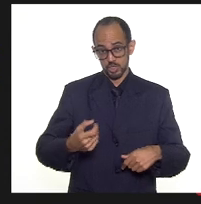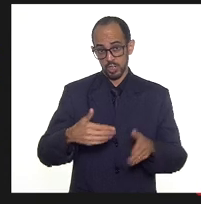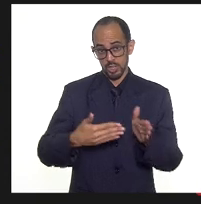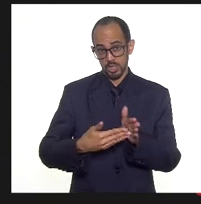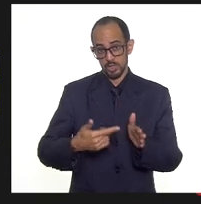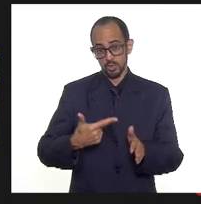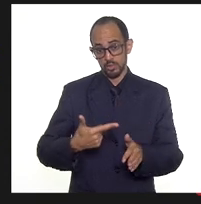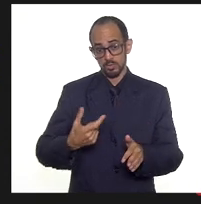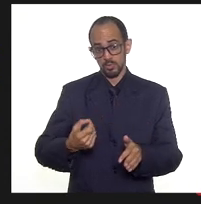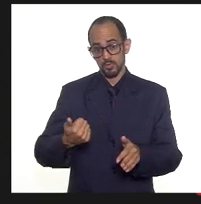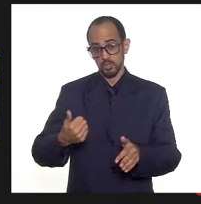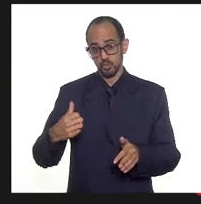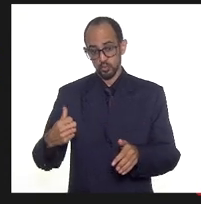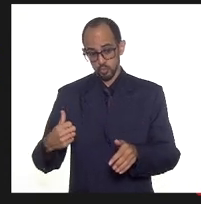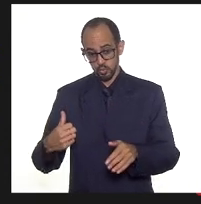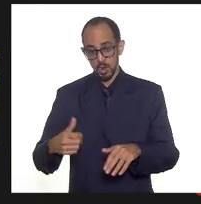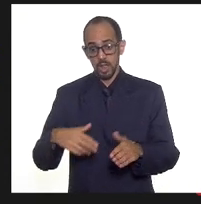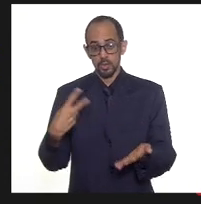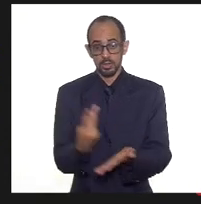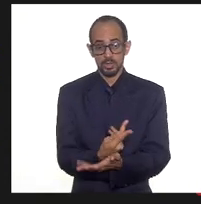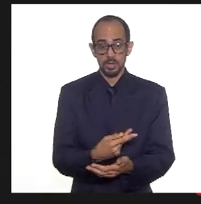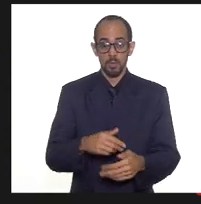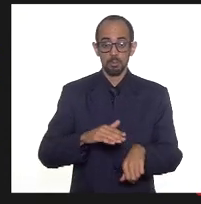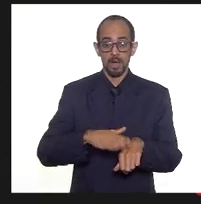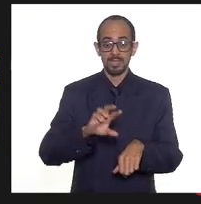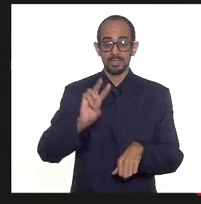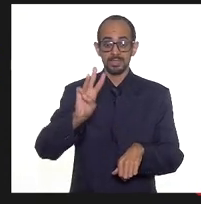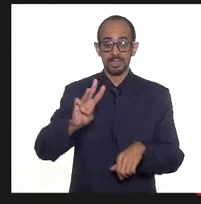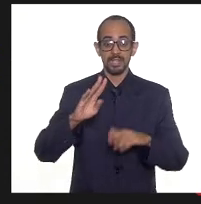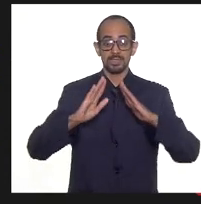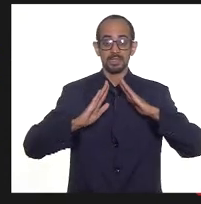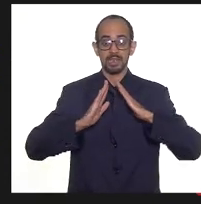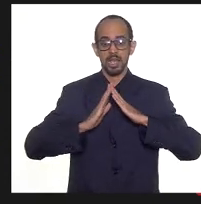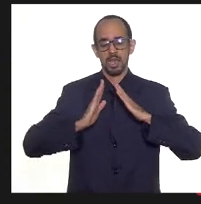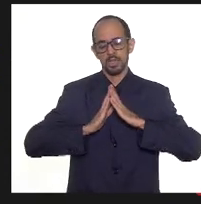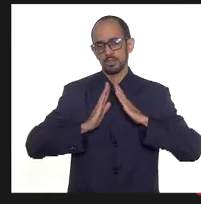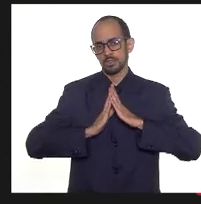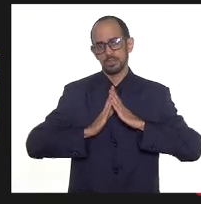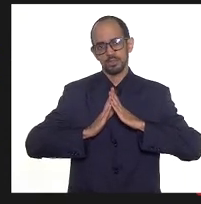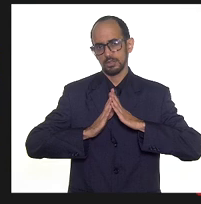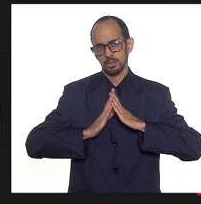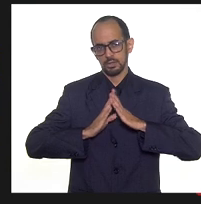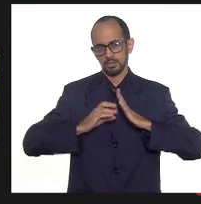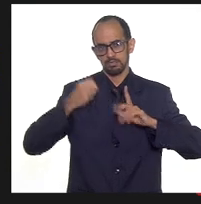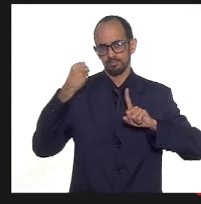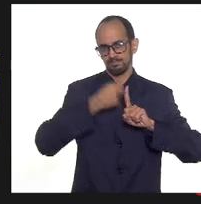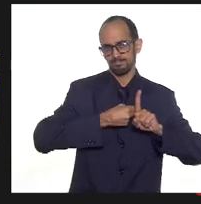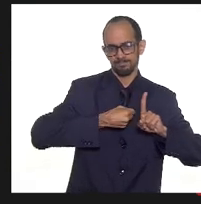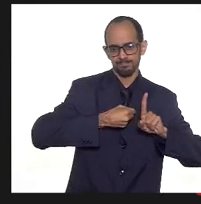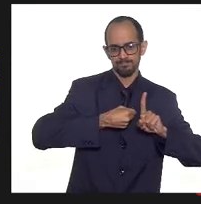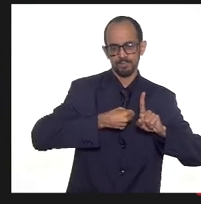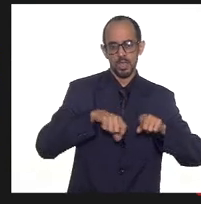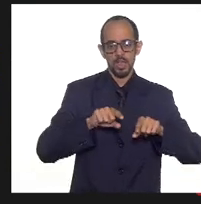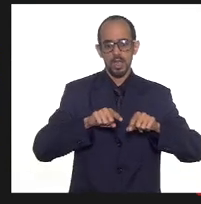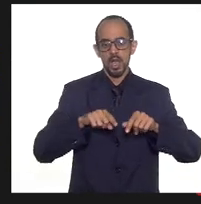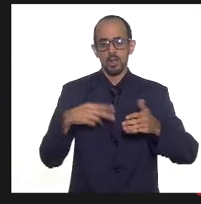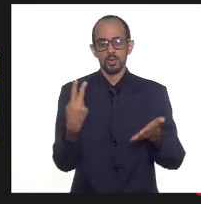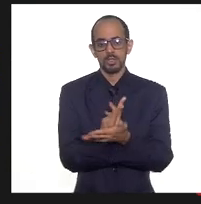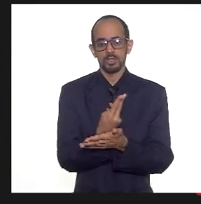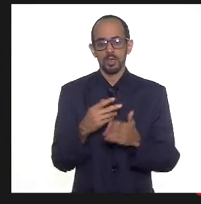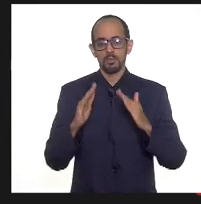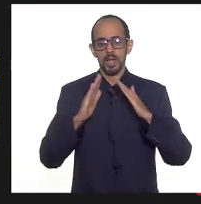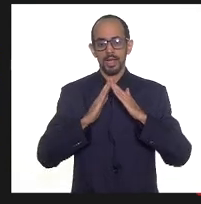casas sofreram ataques e os religiosos foram expulsos por traficantes. Um terreiro localizado no bairro